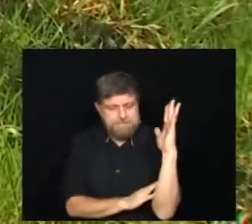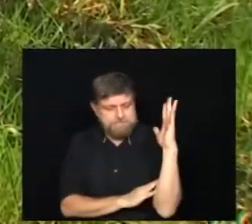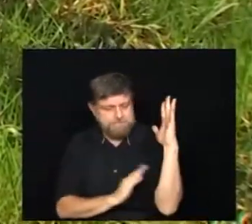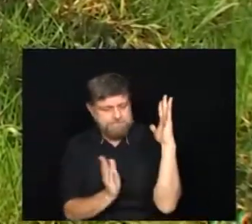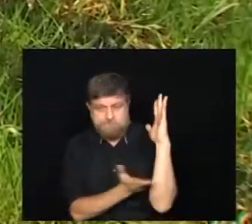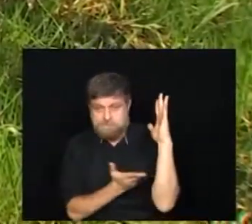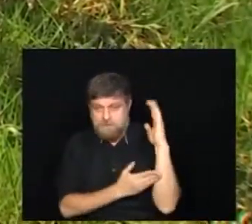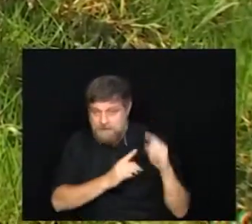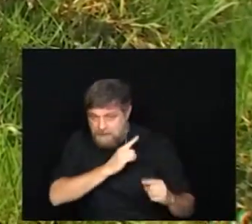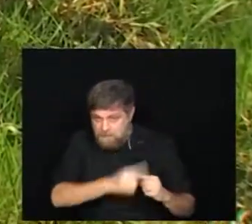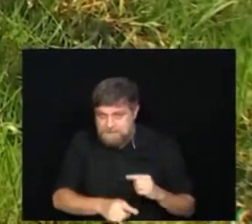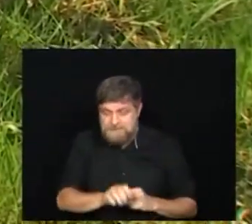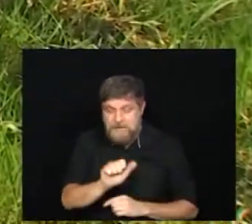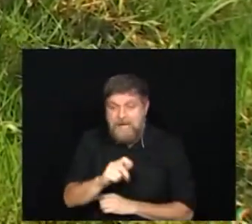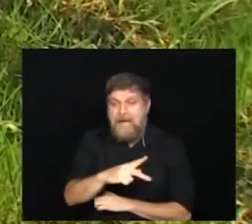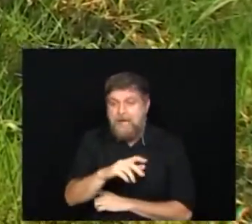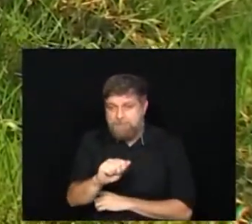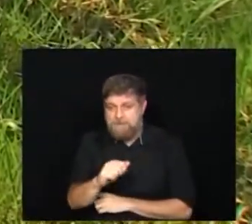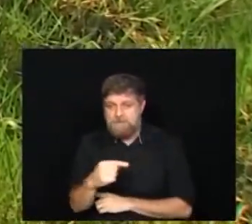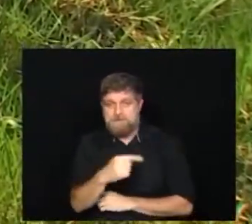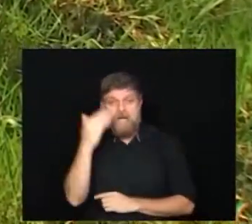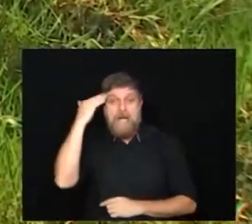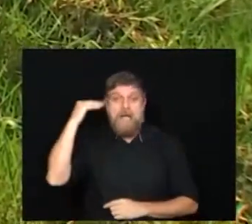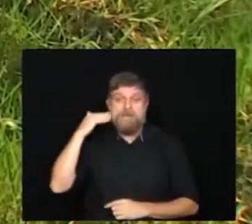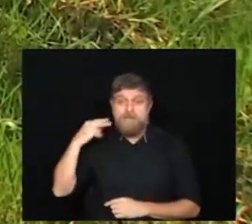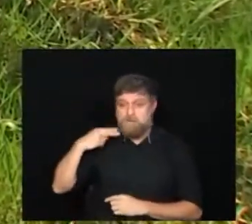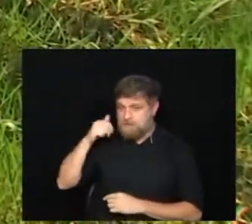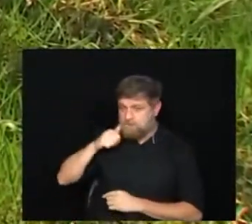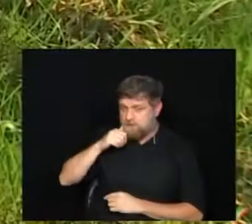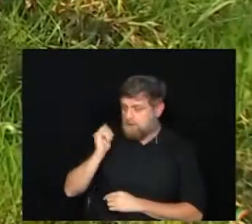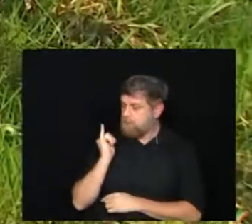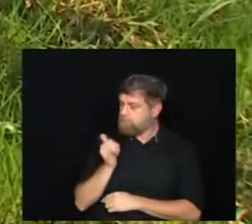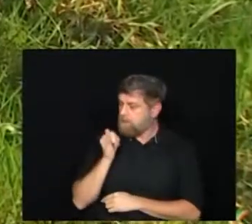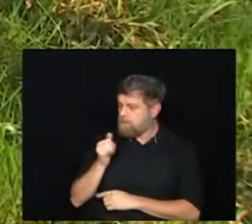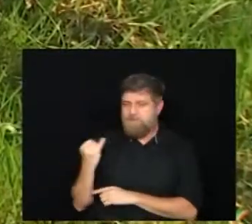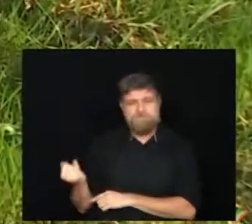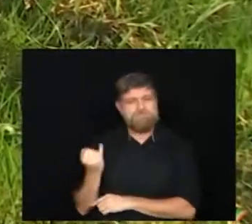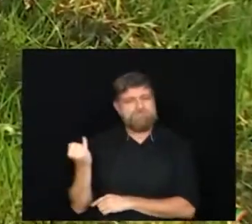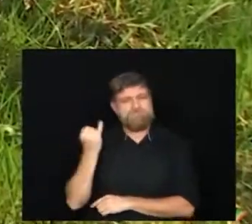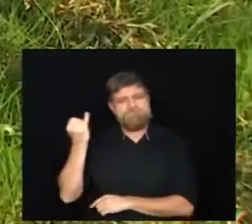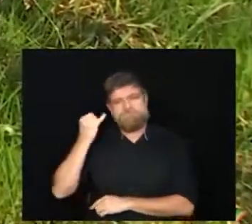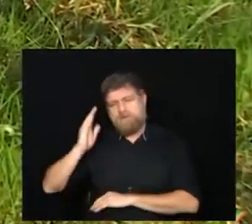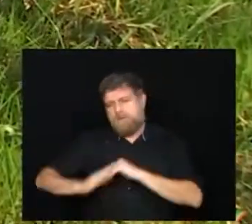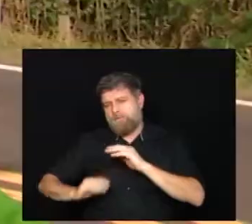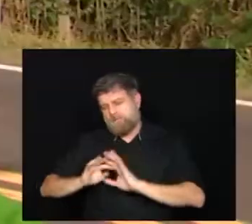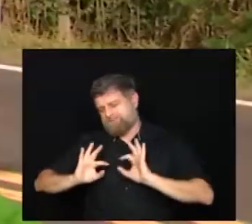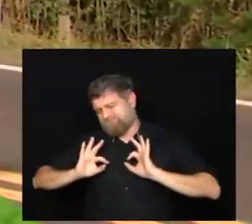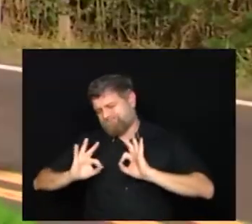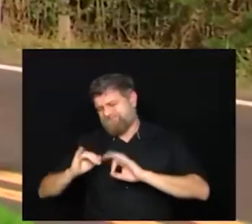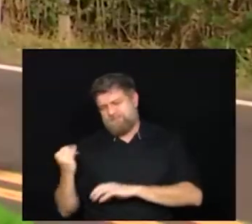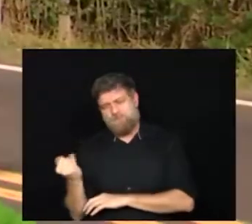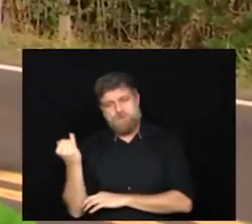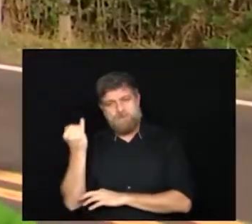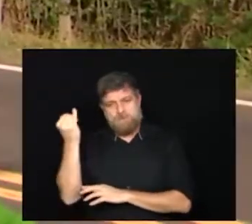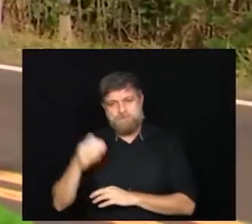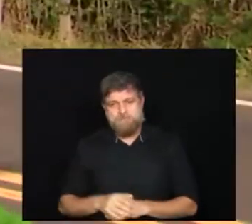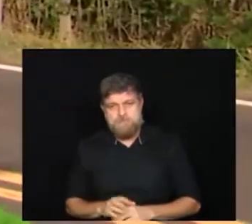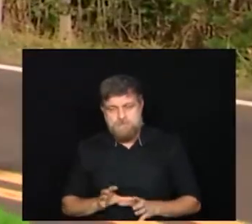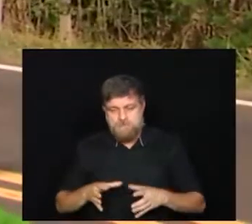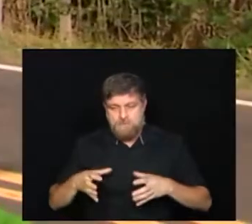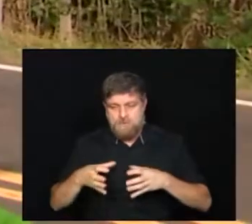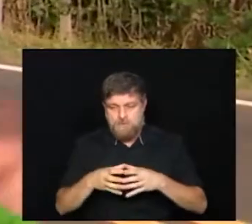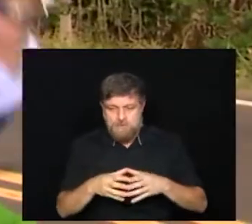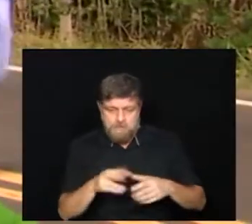Ambiental de Campinas, a APA, Débora Palermo ressalta a importância deste tipo de iniciativa. A comissão da